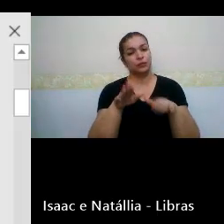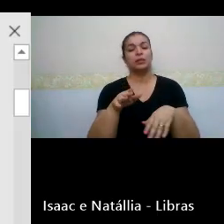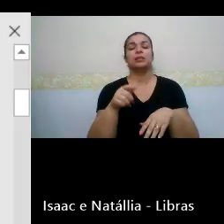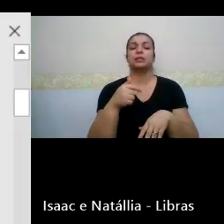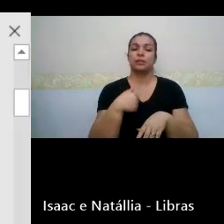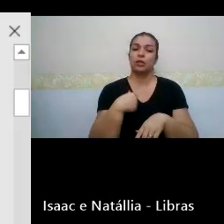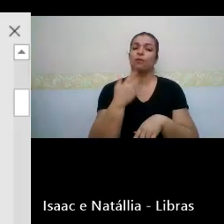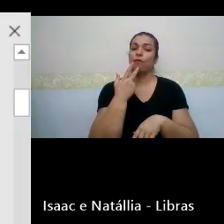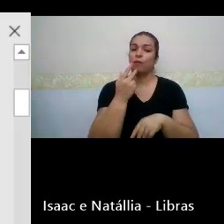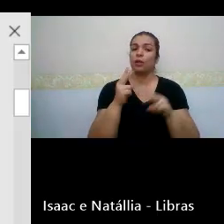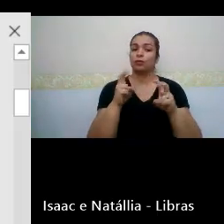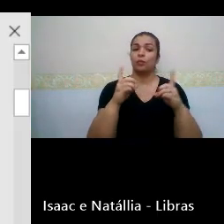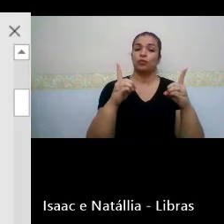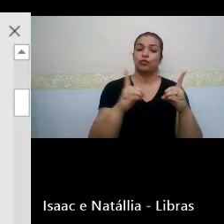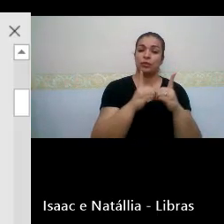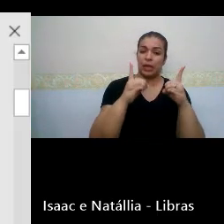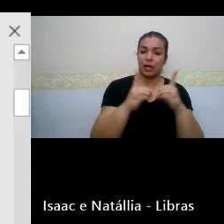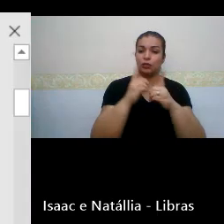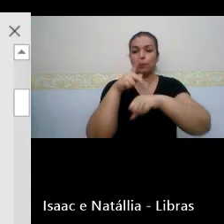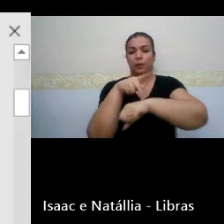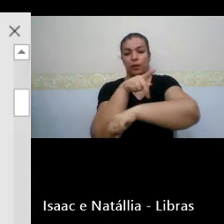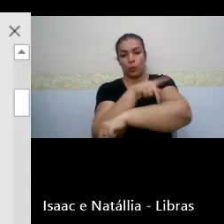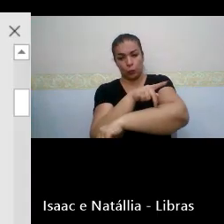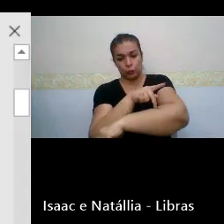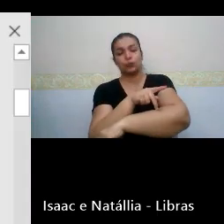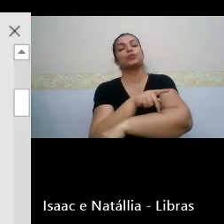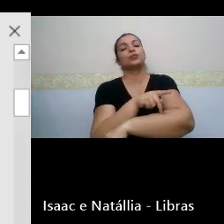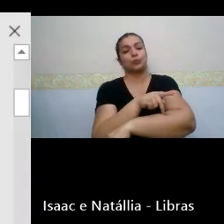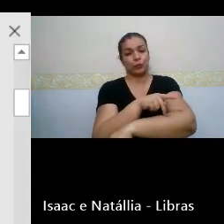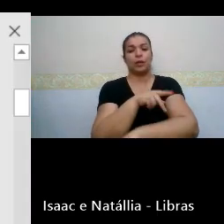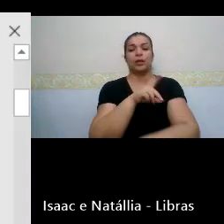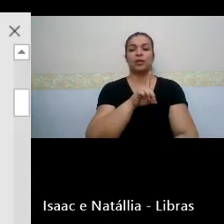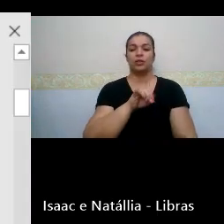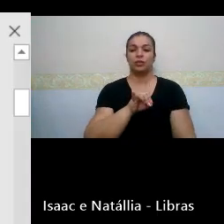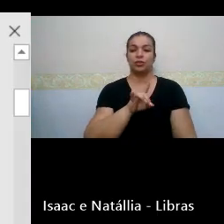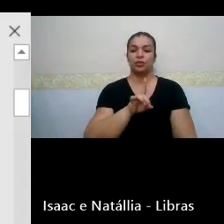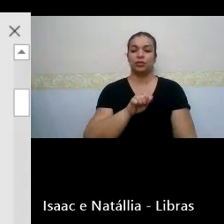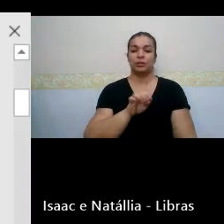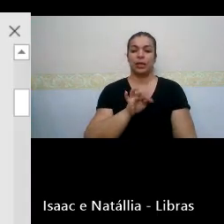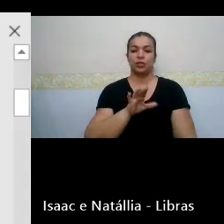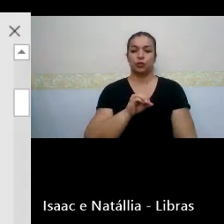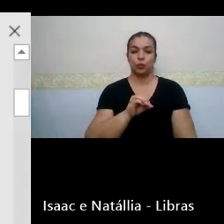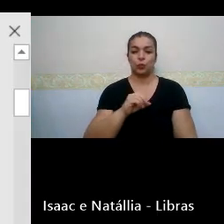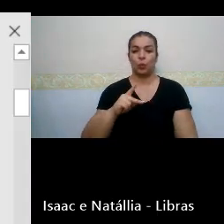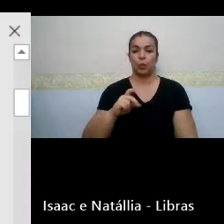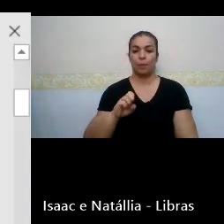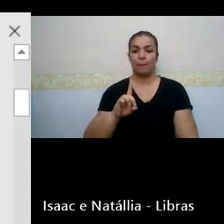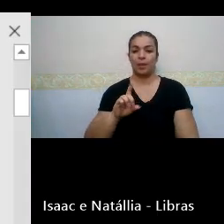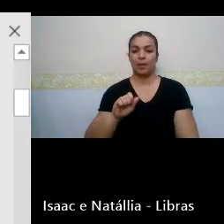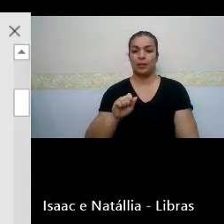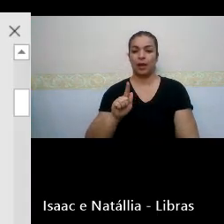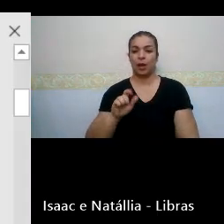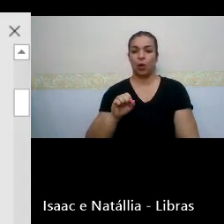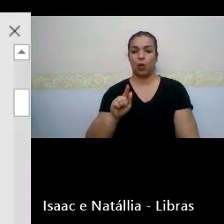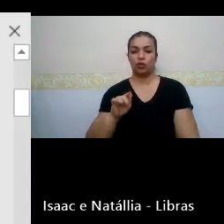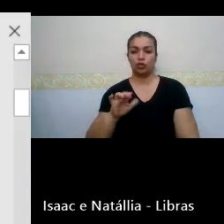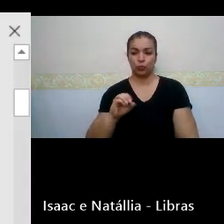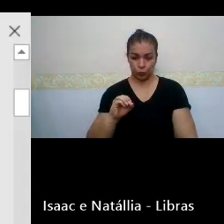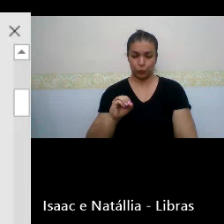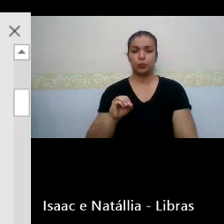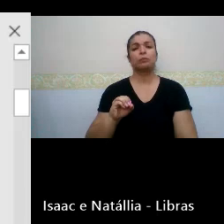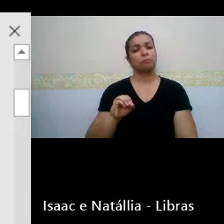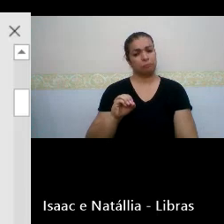repetir didático-pedagógico, essa é a expressão didático-pedagógico. E eu não estou nem um pouco desconfortável em